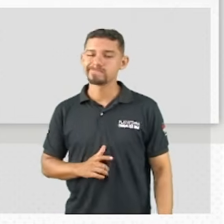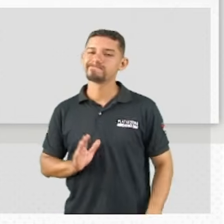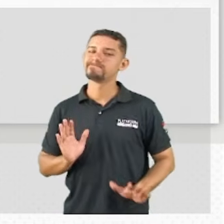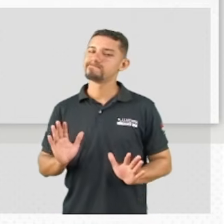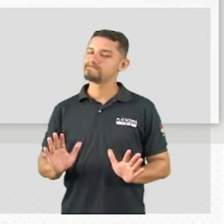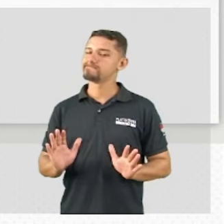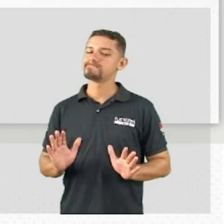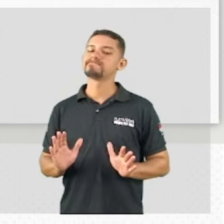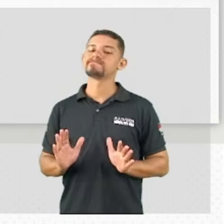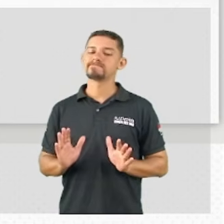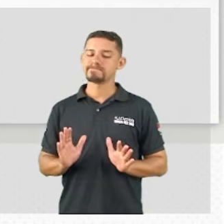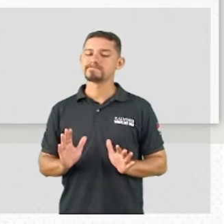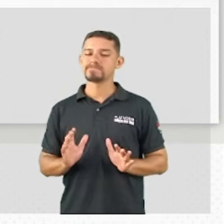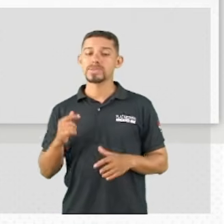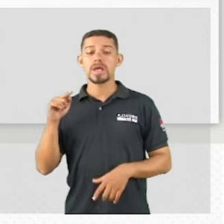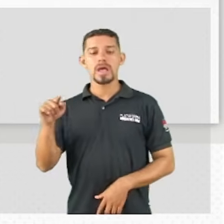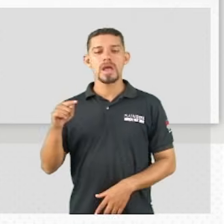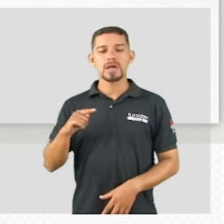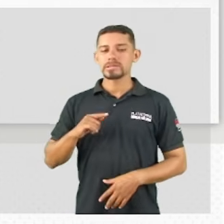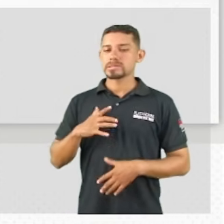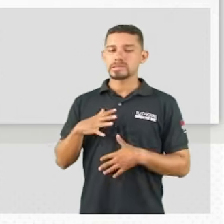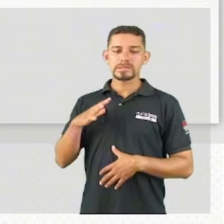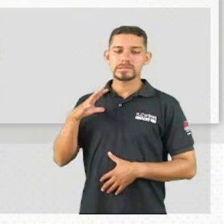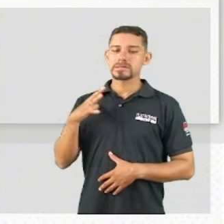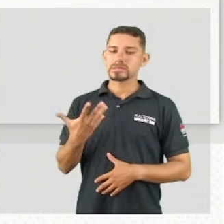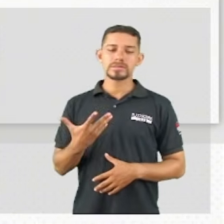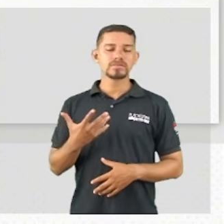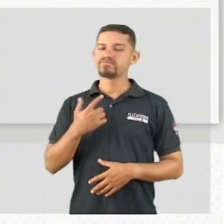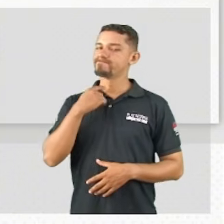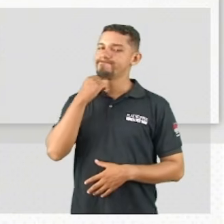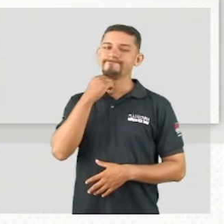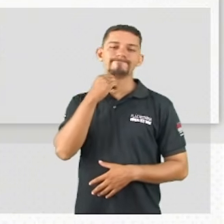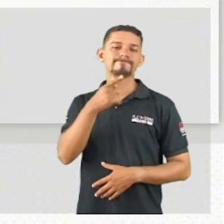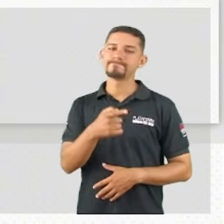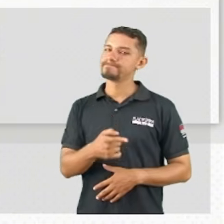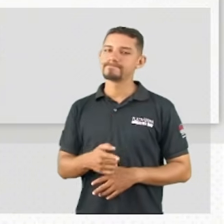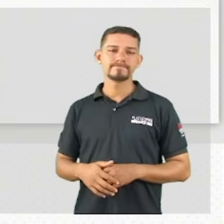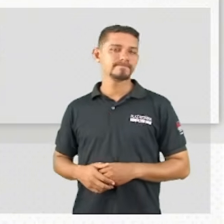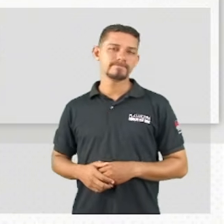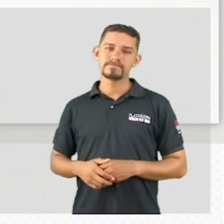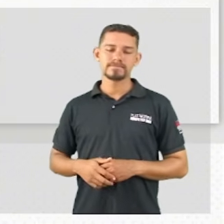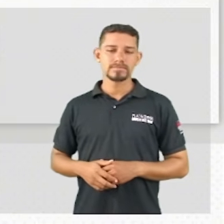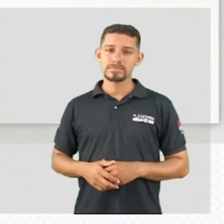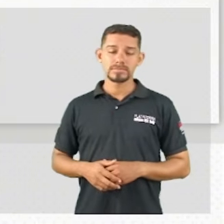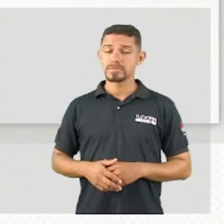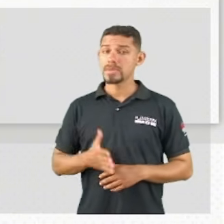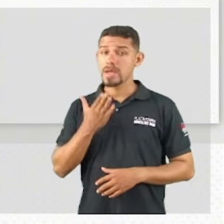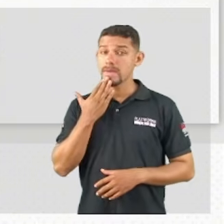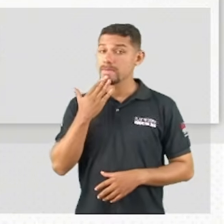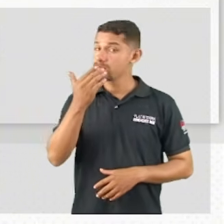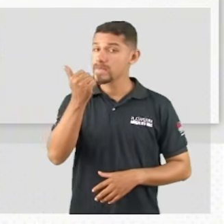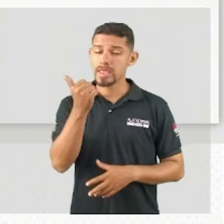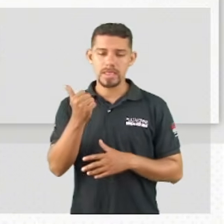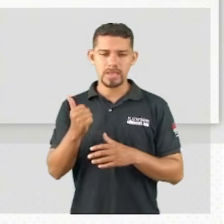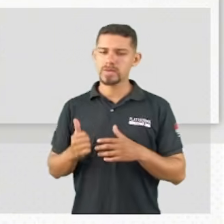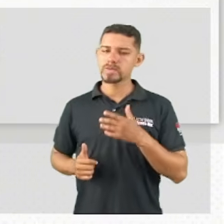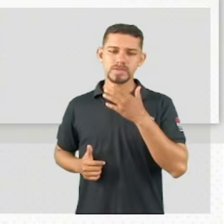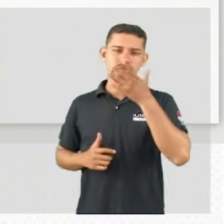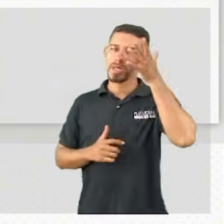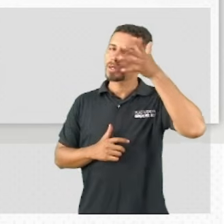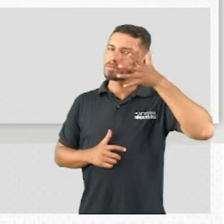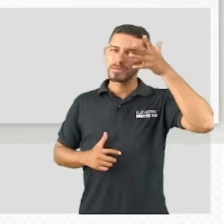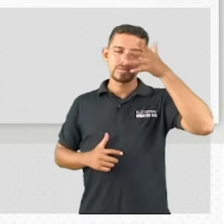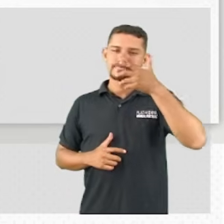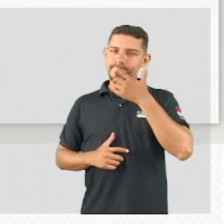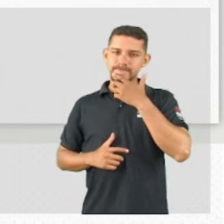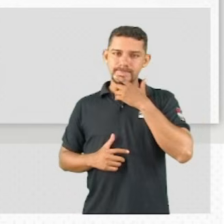boa, a boa vontade dela por si só não vai garantir que ela tenha um bom destaque nesse debate. Então,